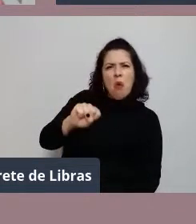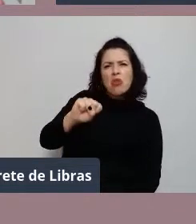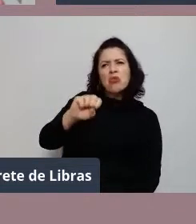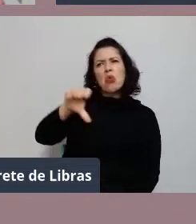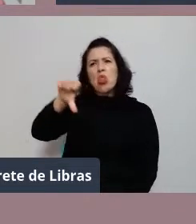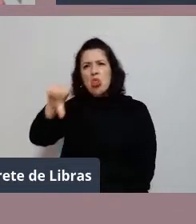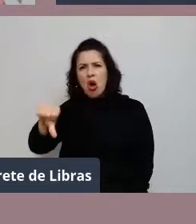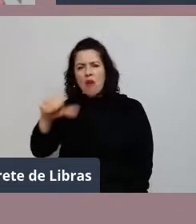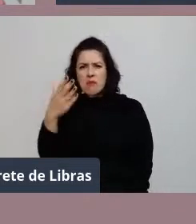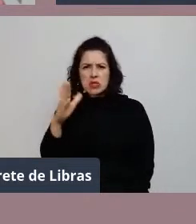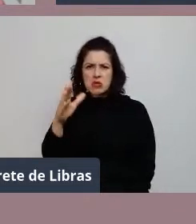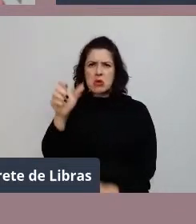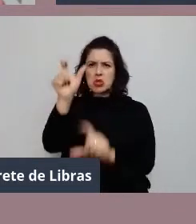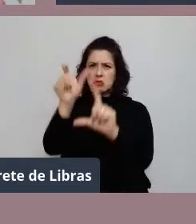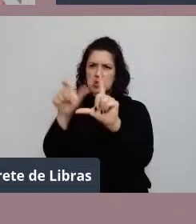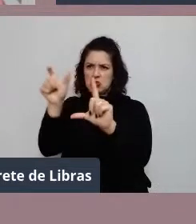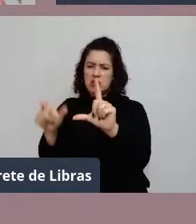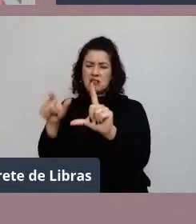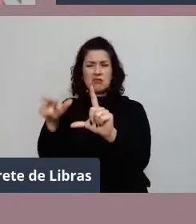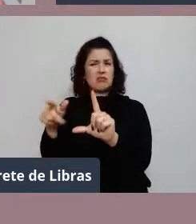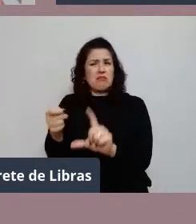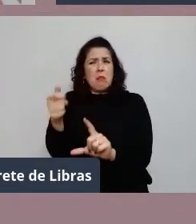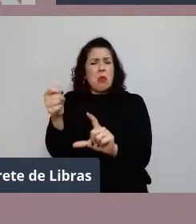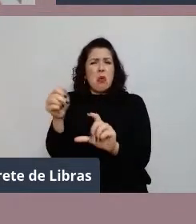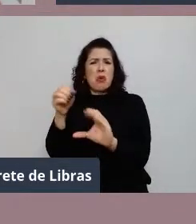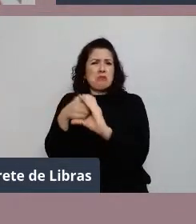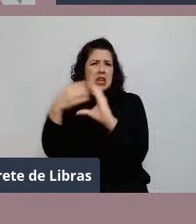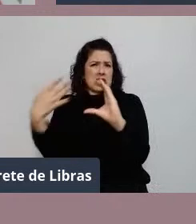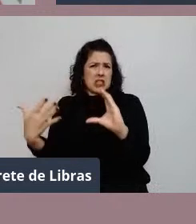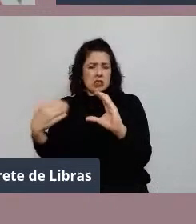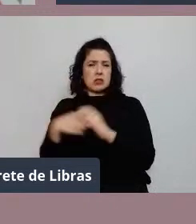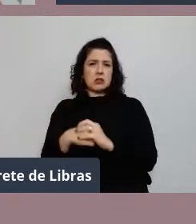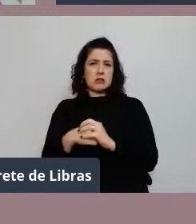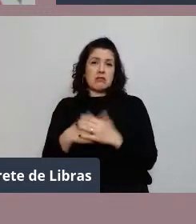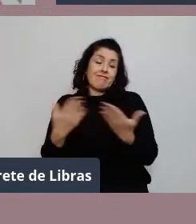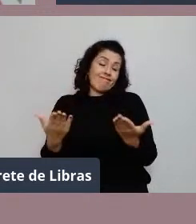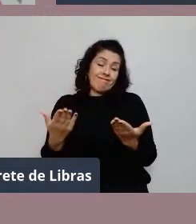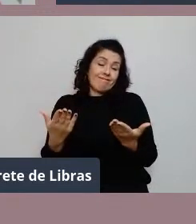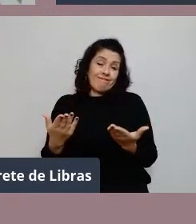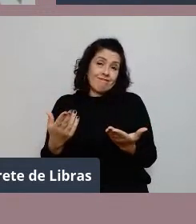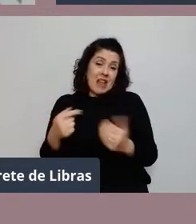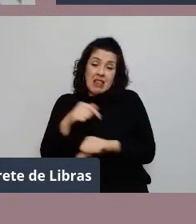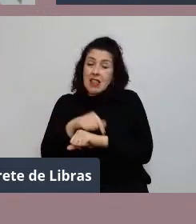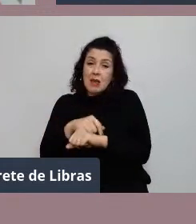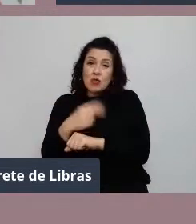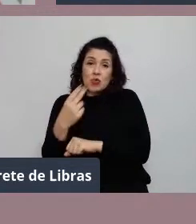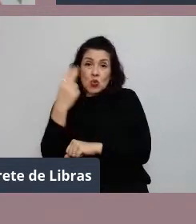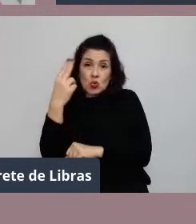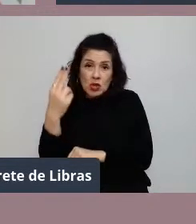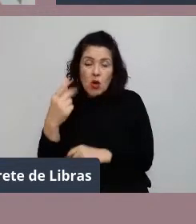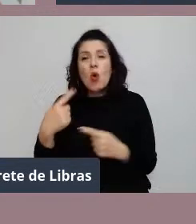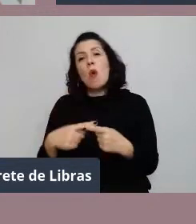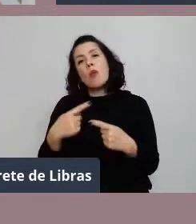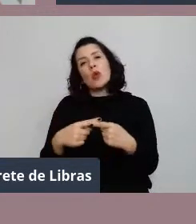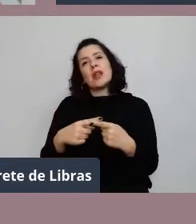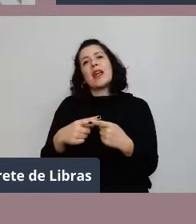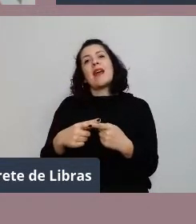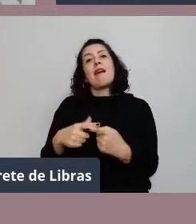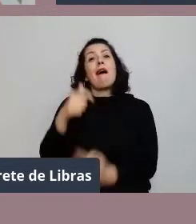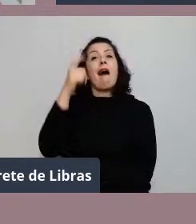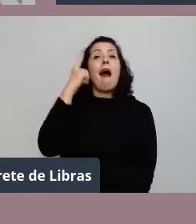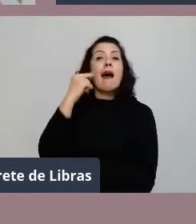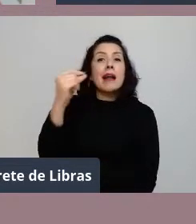de adensar esses personagens, porque Clarice morreu logo depois e logo nesse primeiro momento de construção